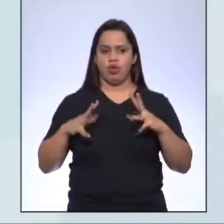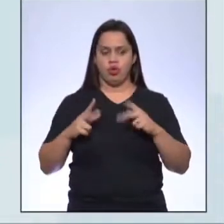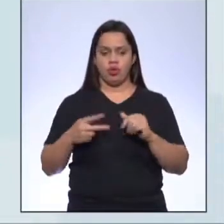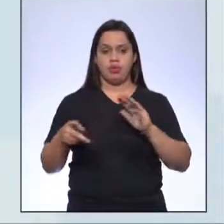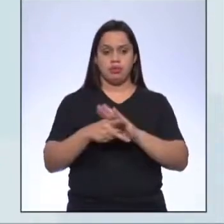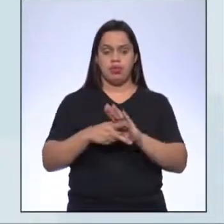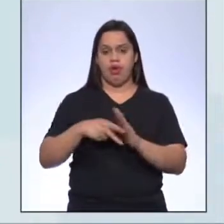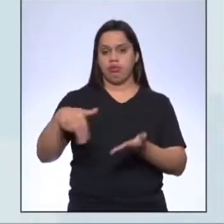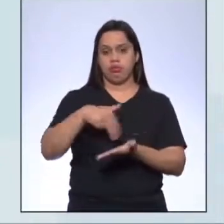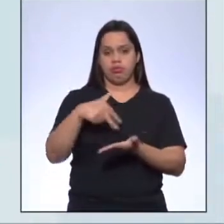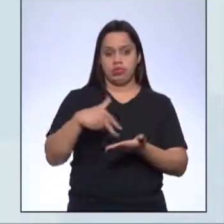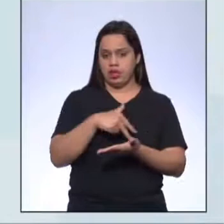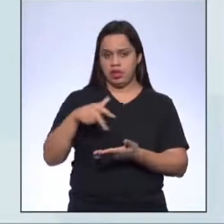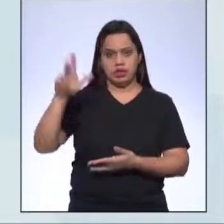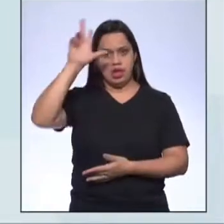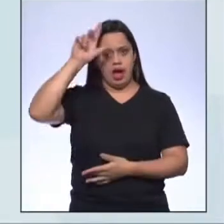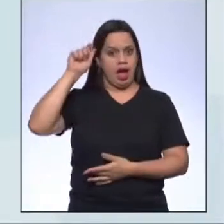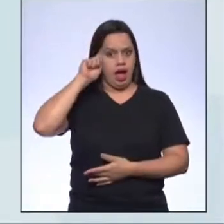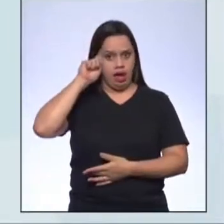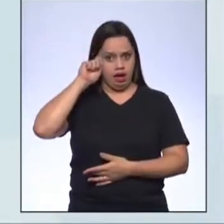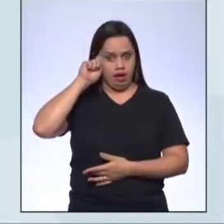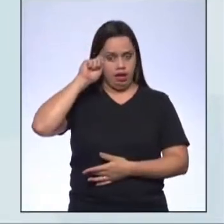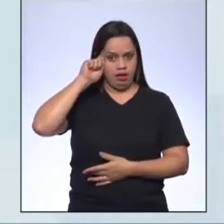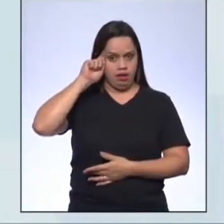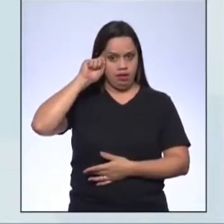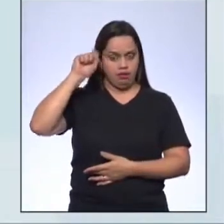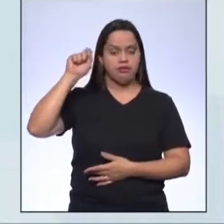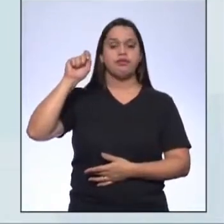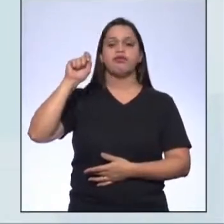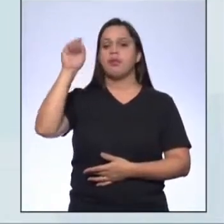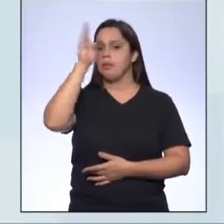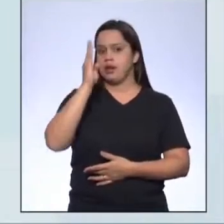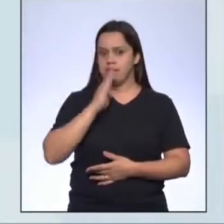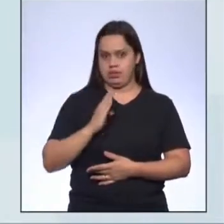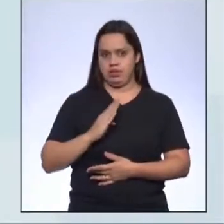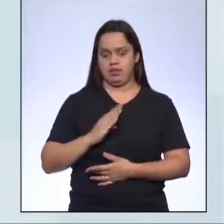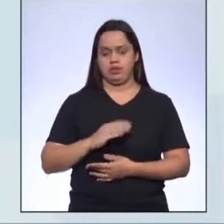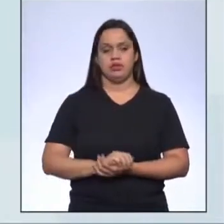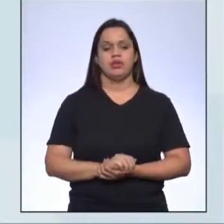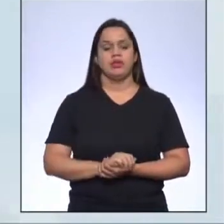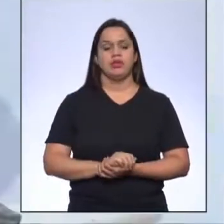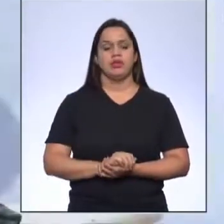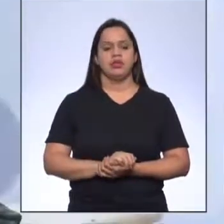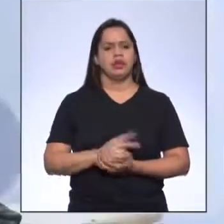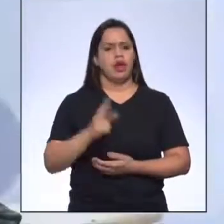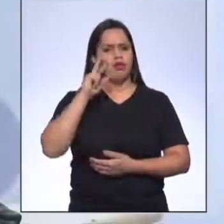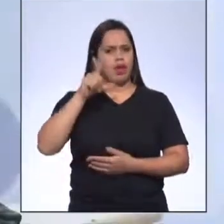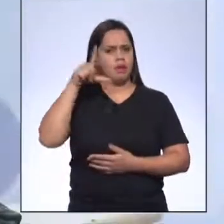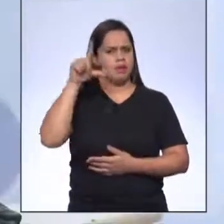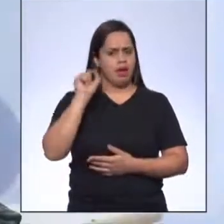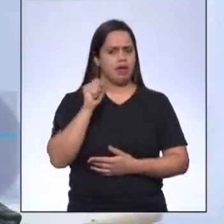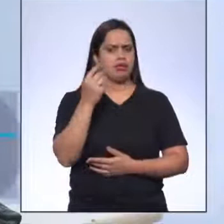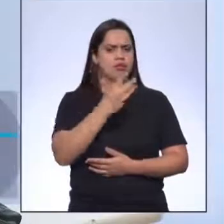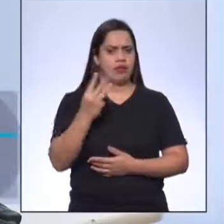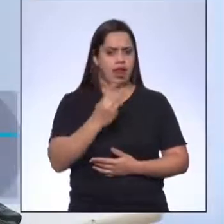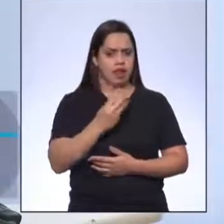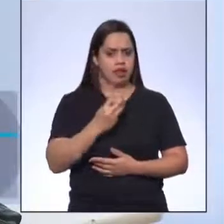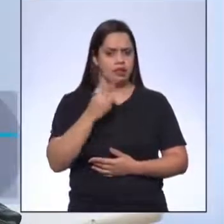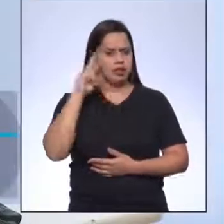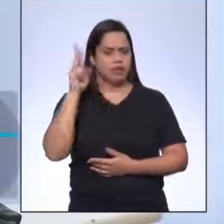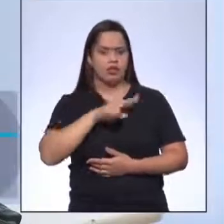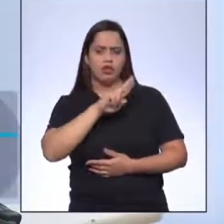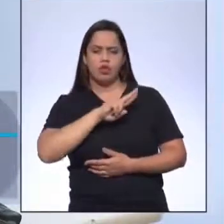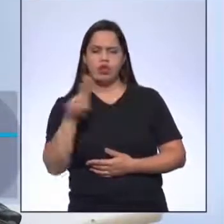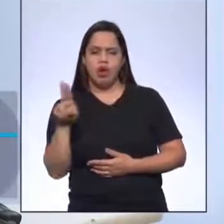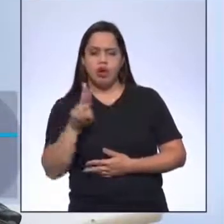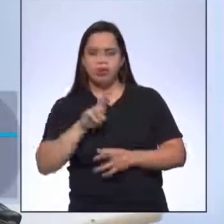samba, folia de reis, alto do quilombo. Então, pessoal, anota pelo menos 3 de nomes que vocês acharam